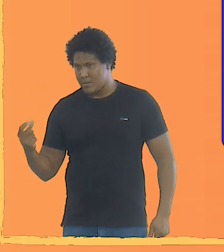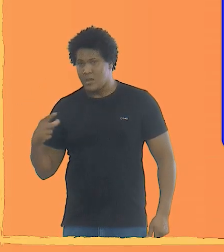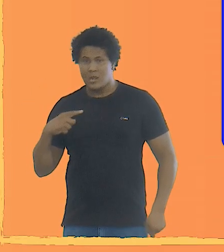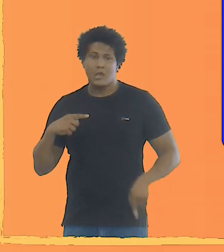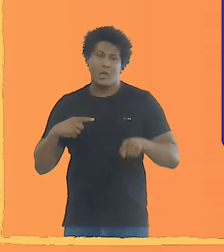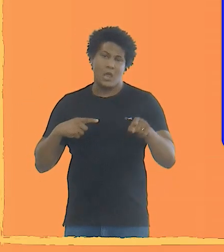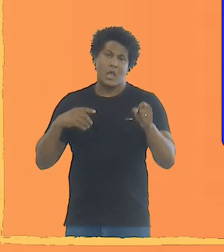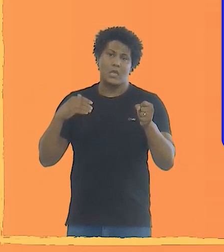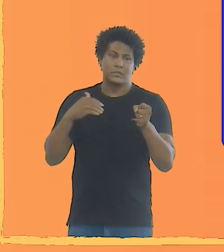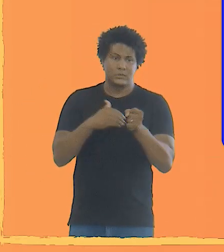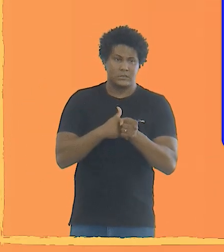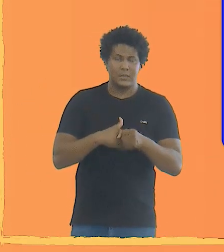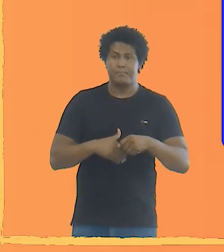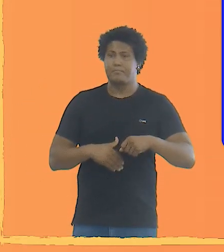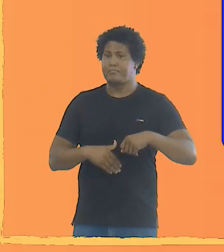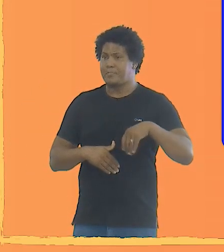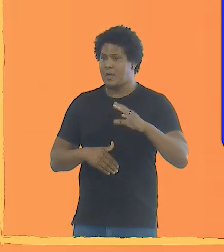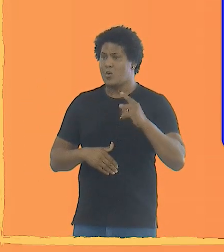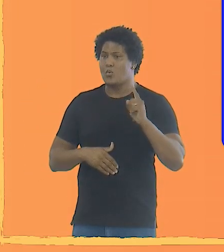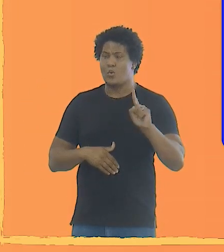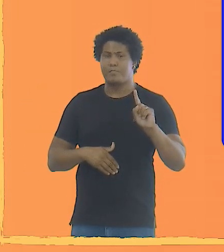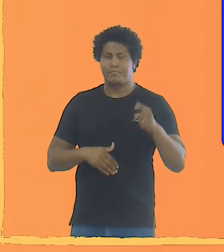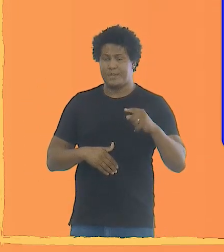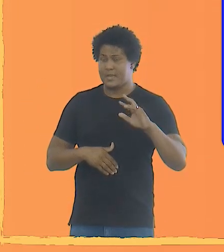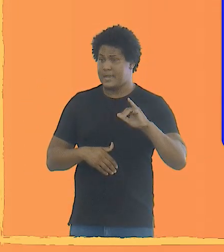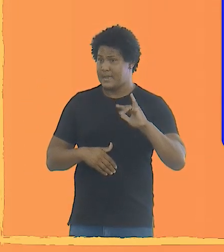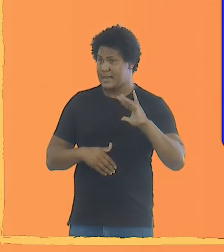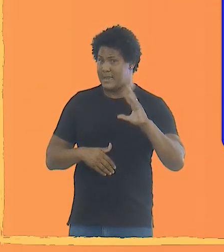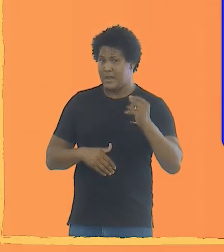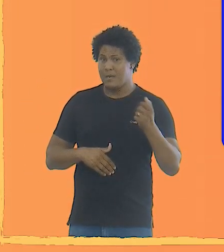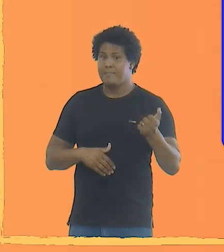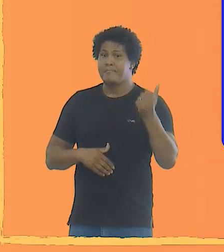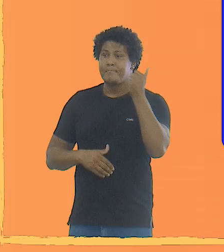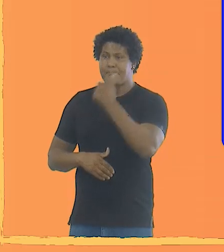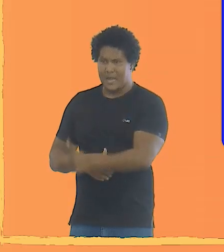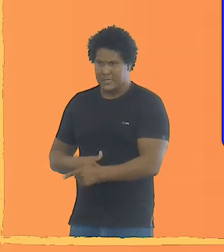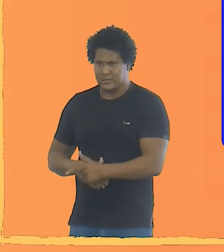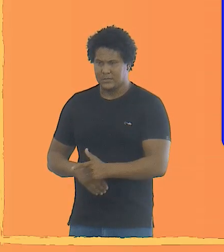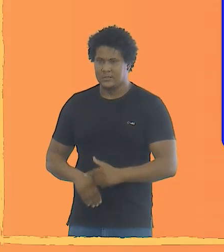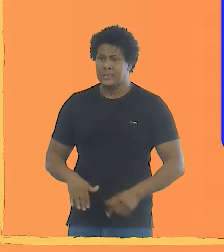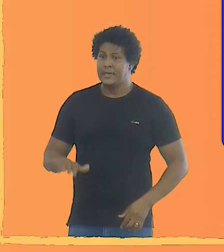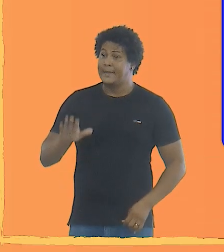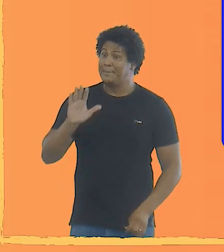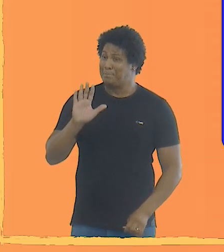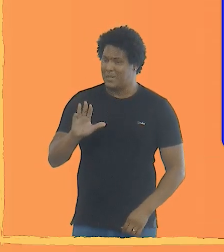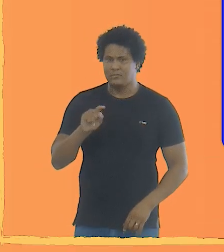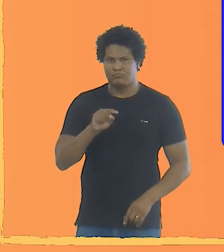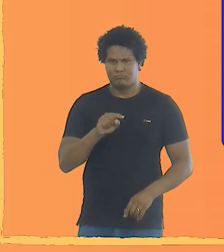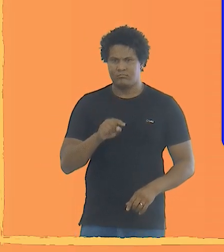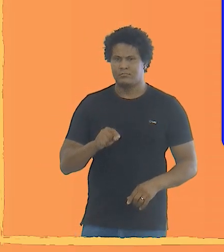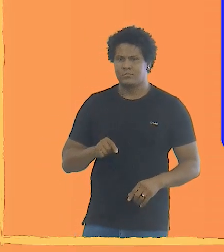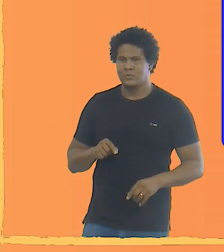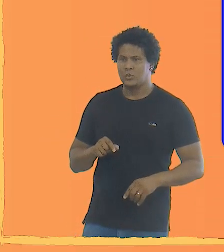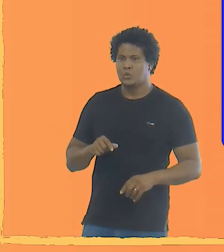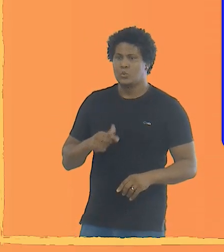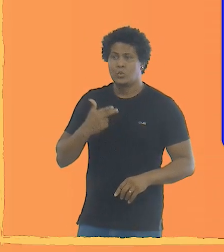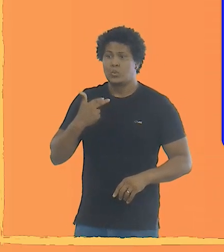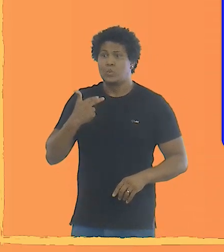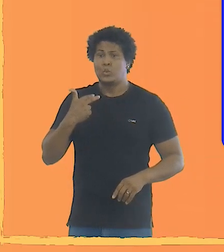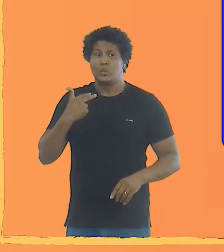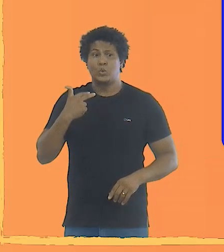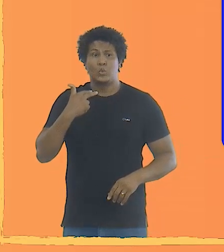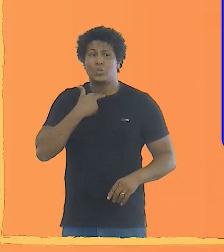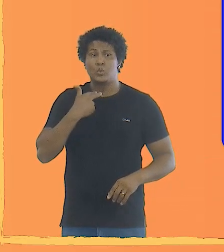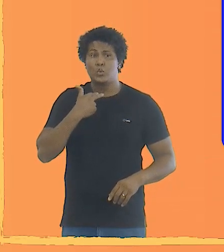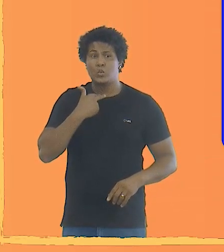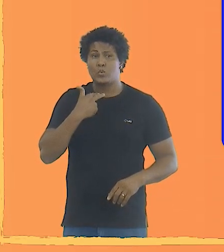gere mais de 1 milhão de possibilidades. Mas esse mesmo formato não pode ser superior ao